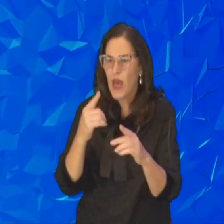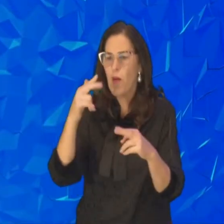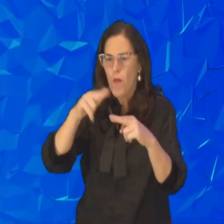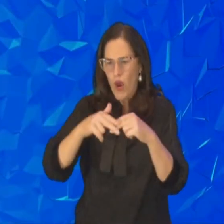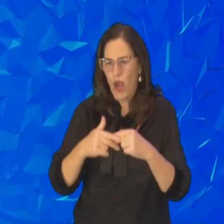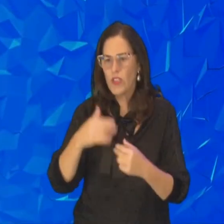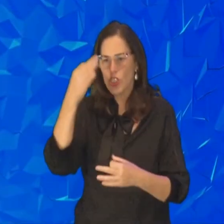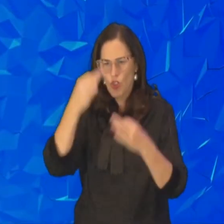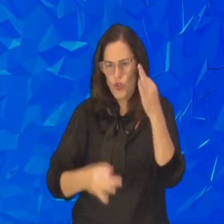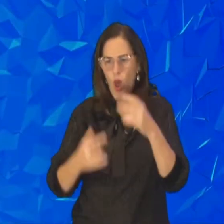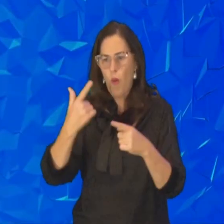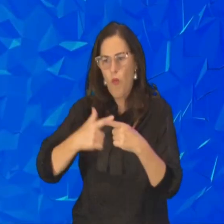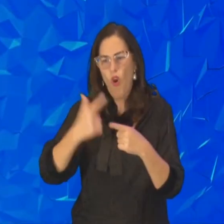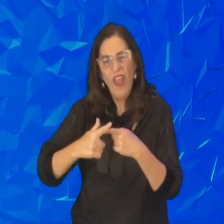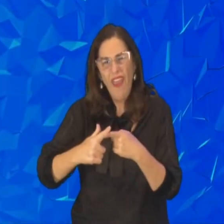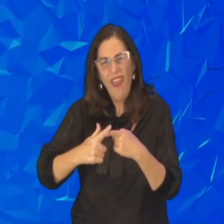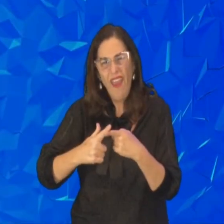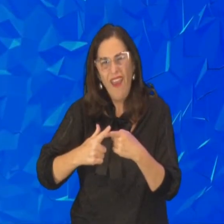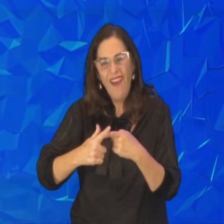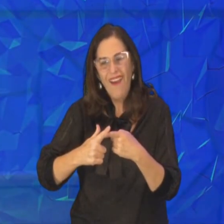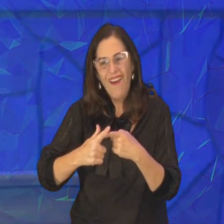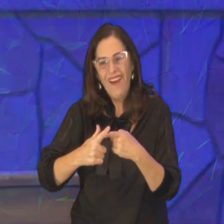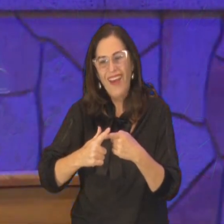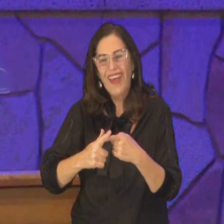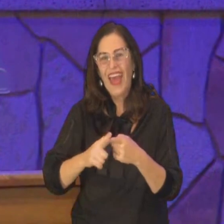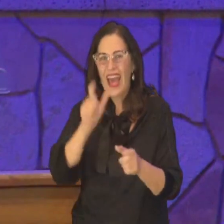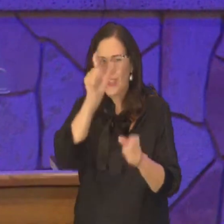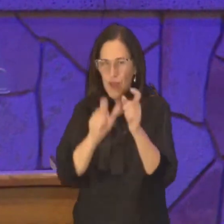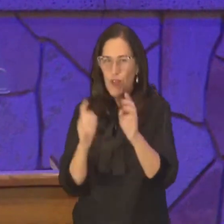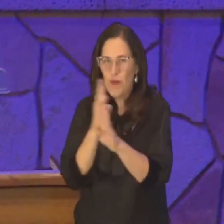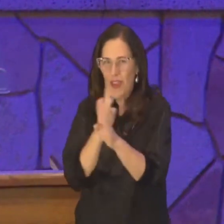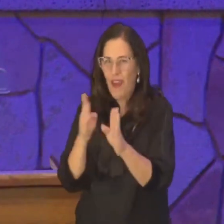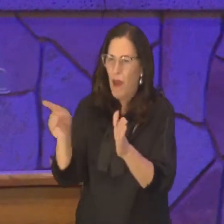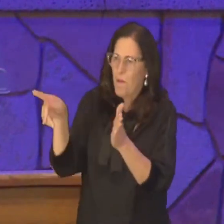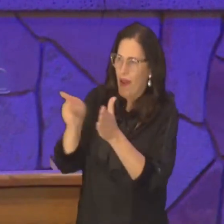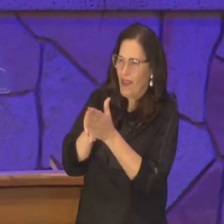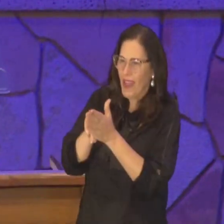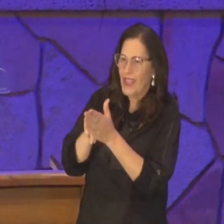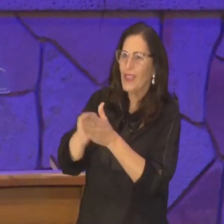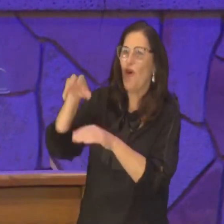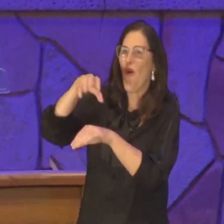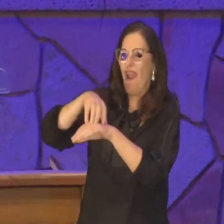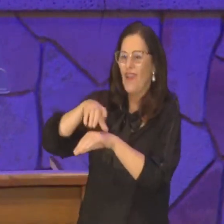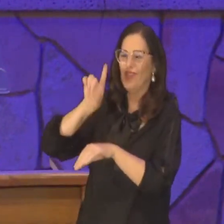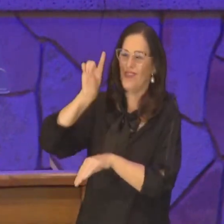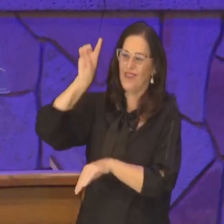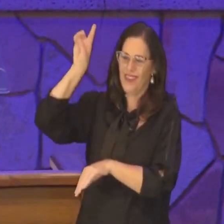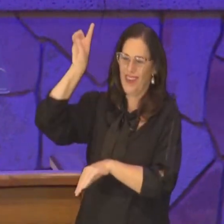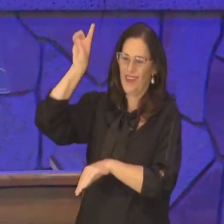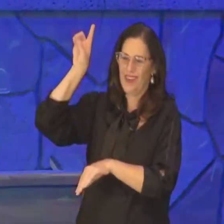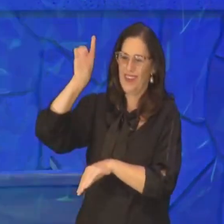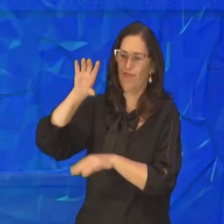justiça. Por quê, meus irmãos? Porque deles é o reino dos céus.